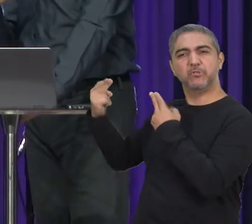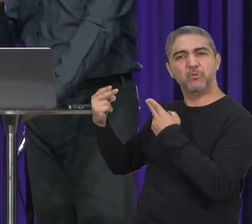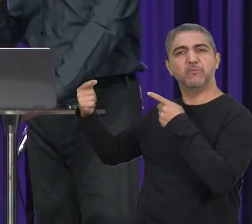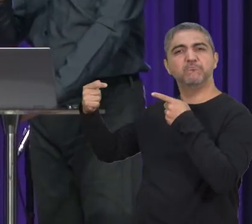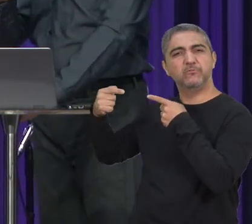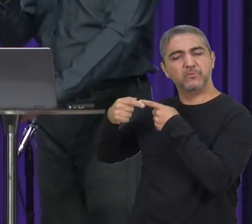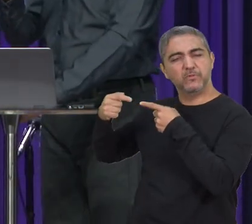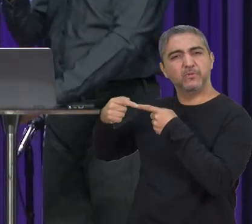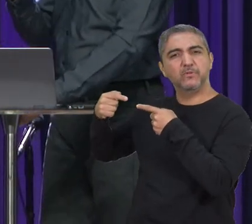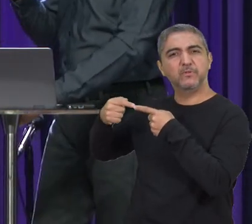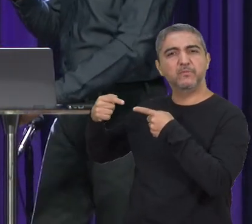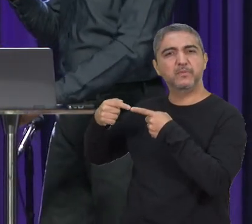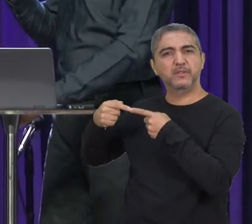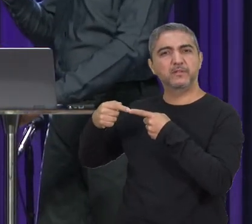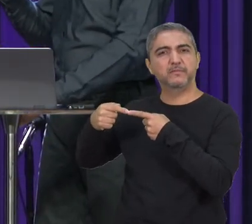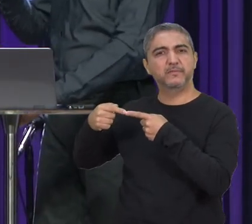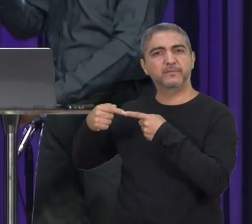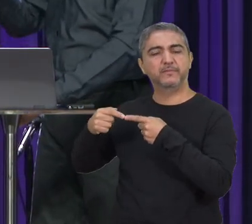Não tenha